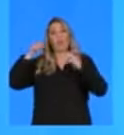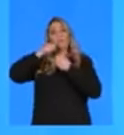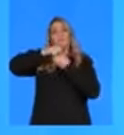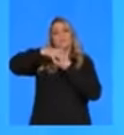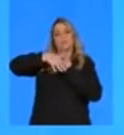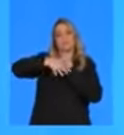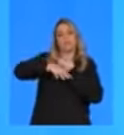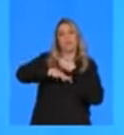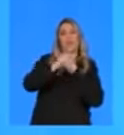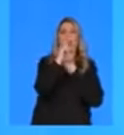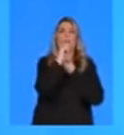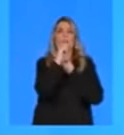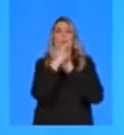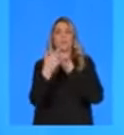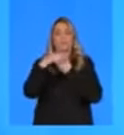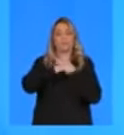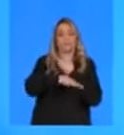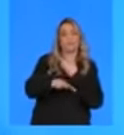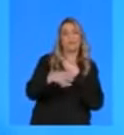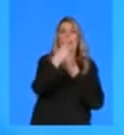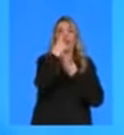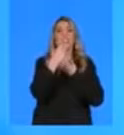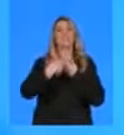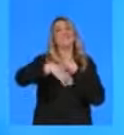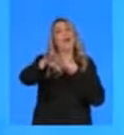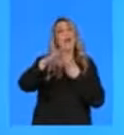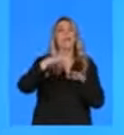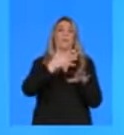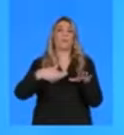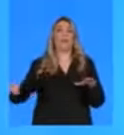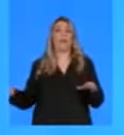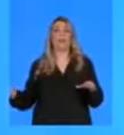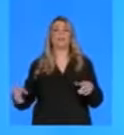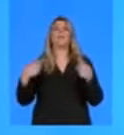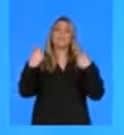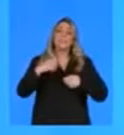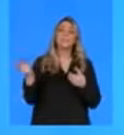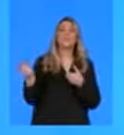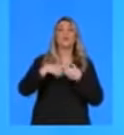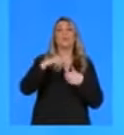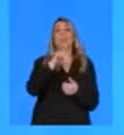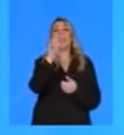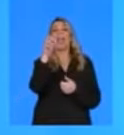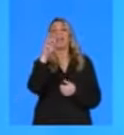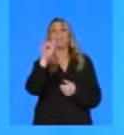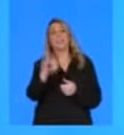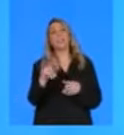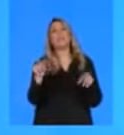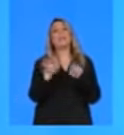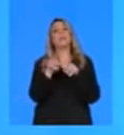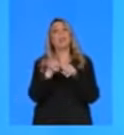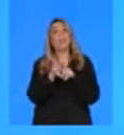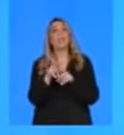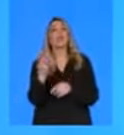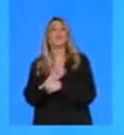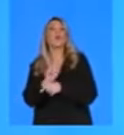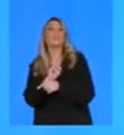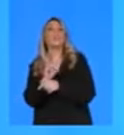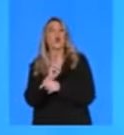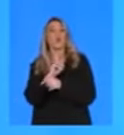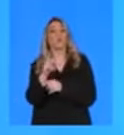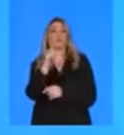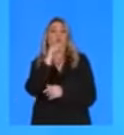para a Bahia nós precisamos acabar com isso voltando com garia comunitário precisamos ter também de volta O Guardião dos rios e precisamos